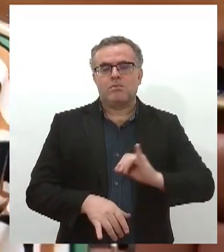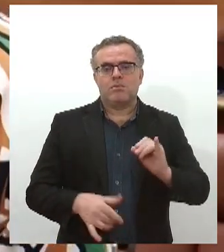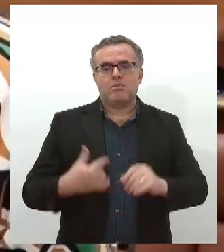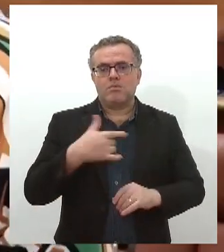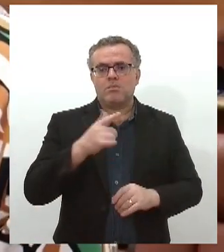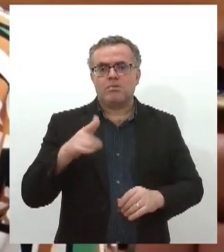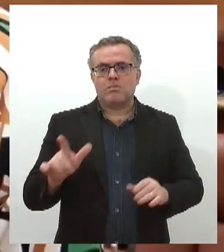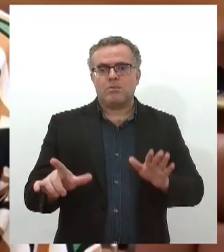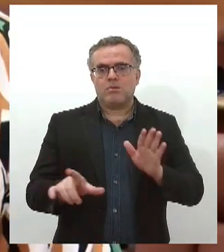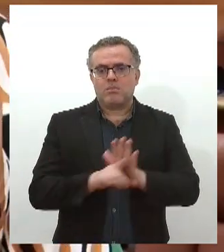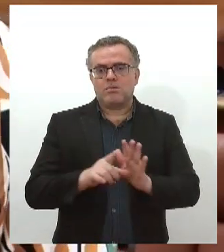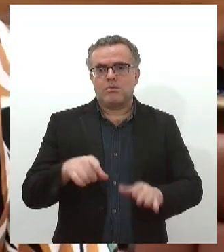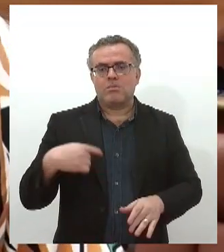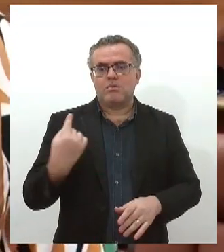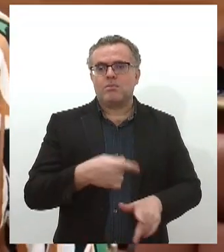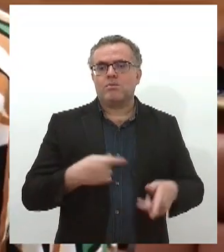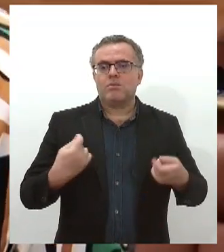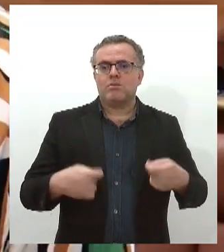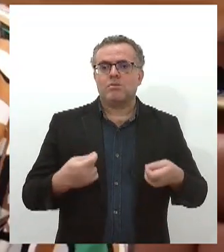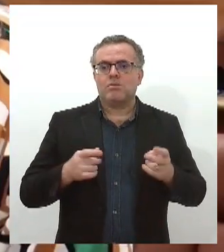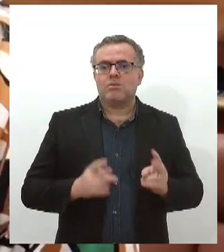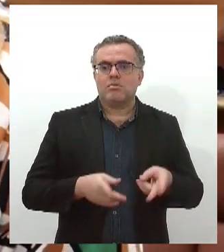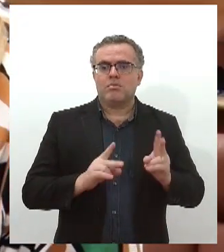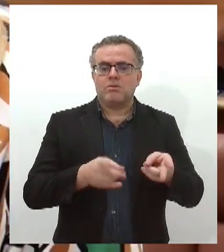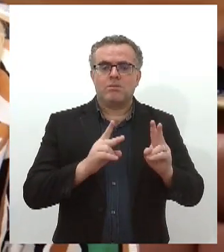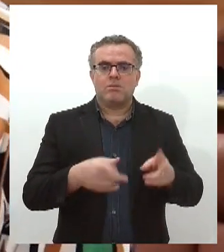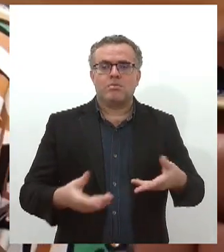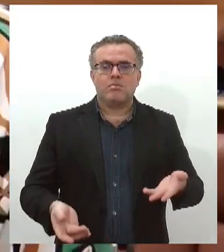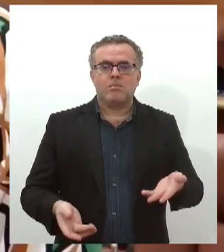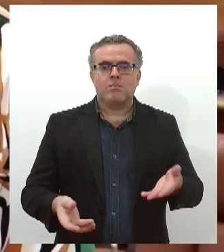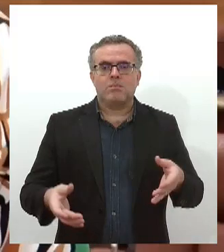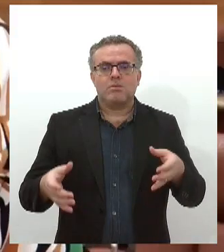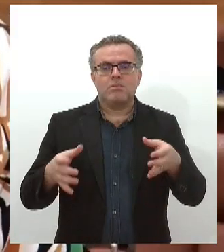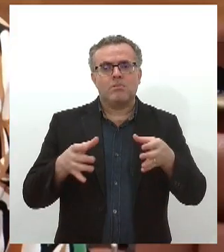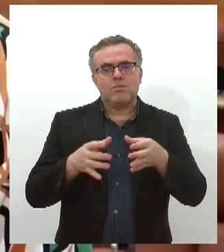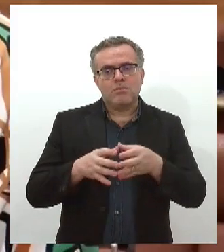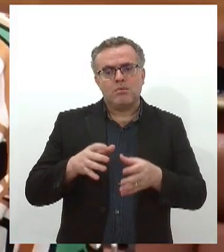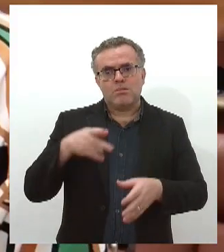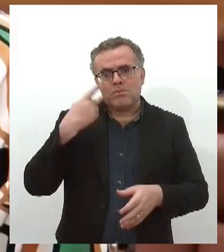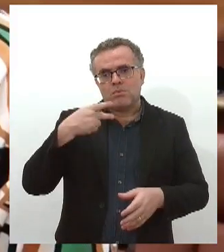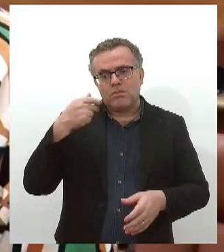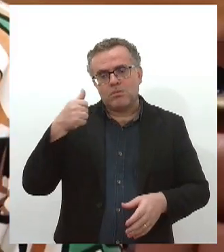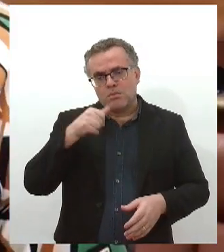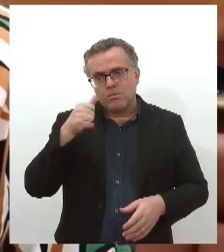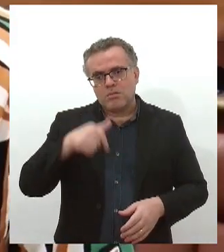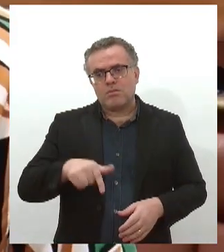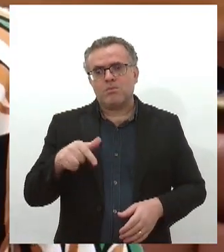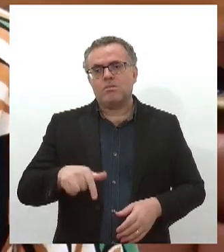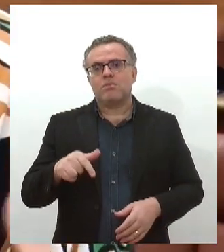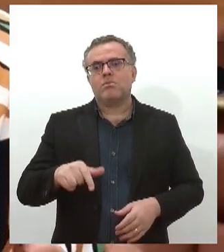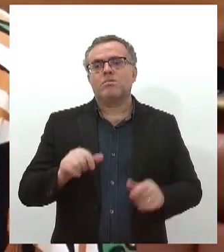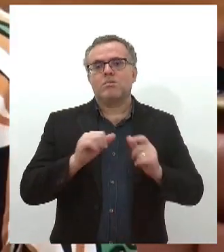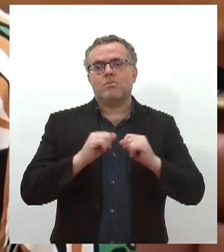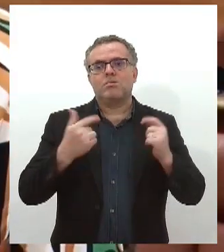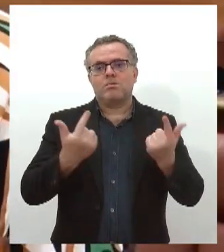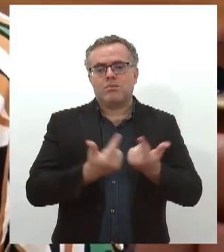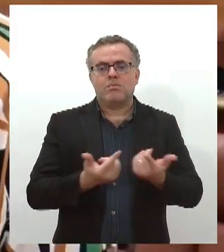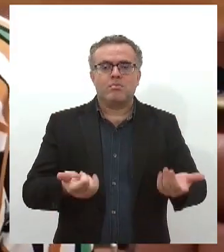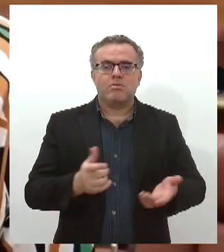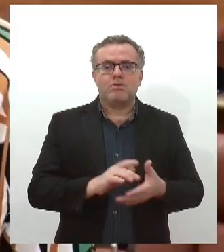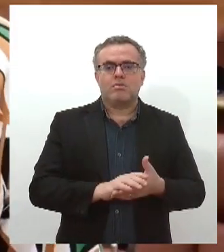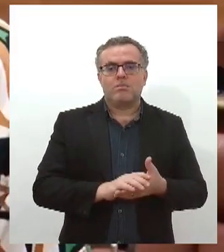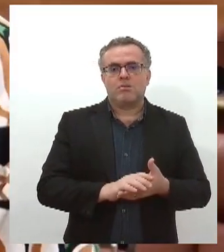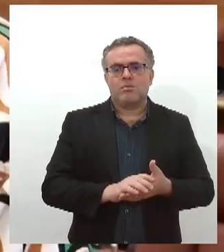gente precisa, através da Procuradoria da Mulher aqui, né, da Alese, né, da sociedade